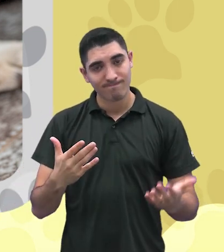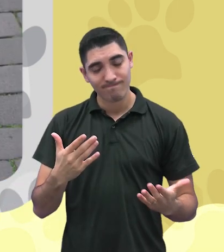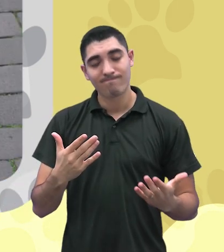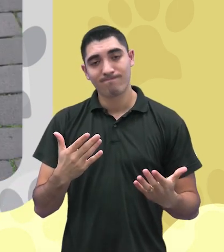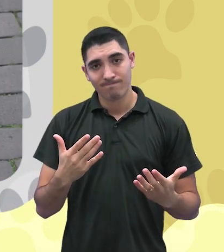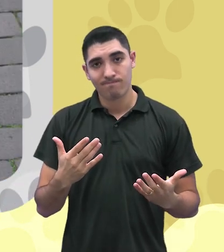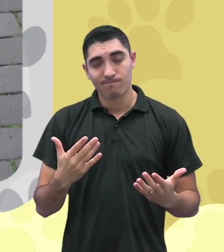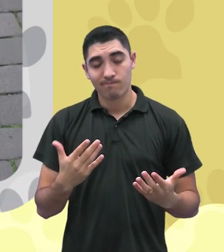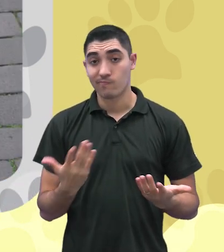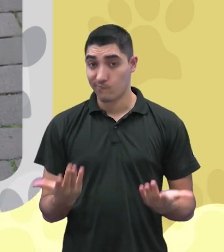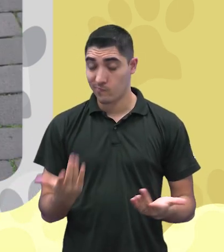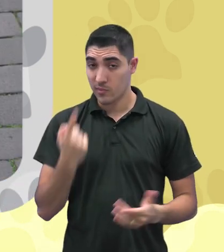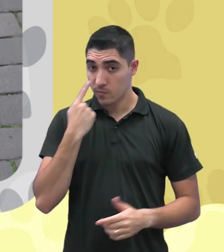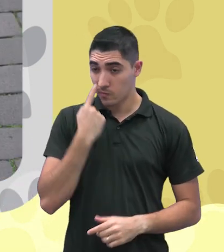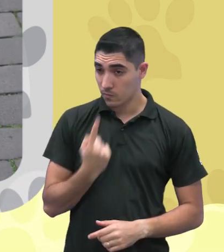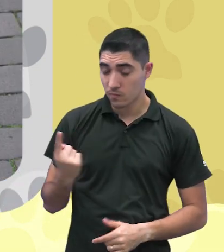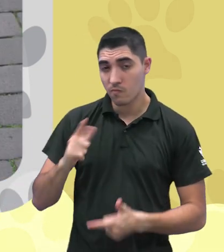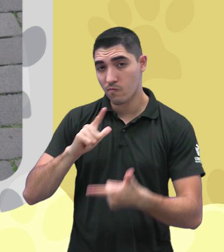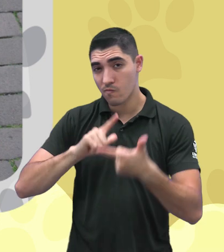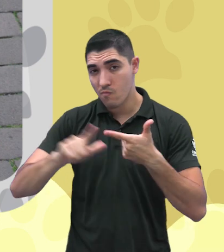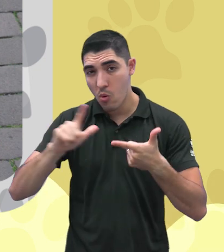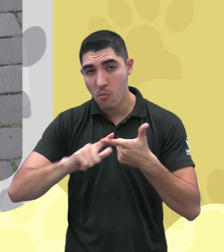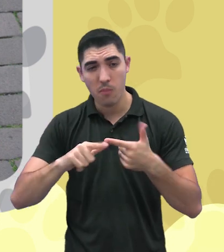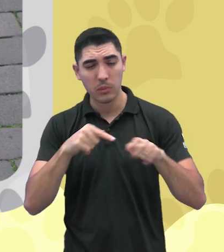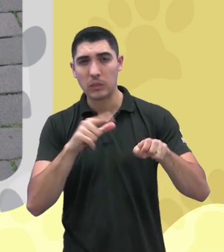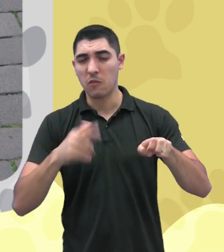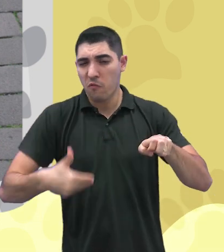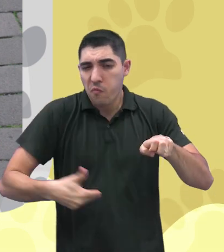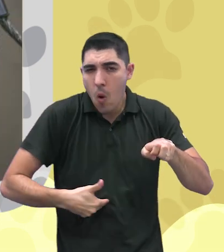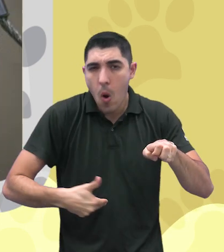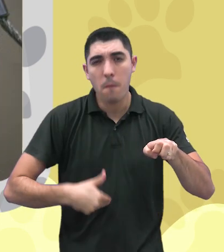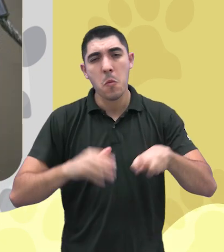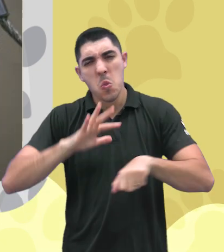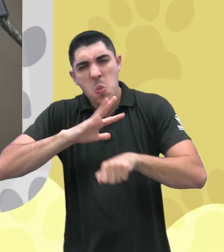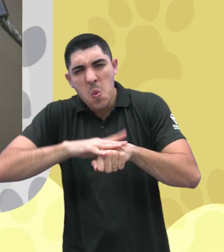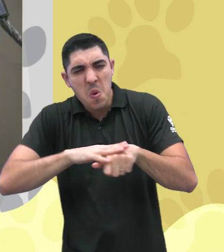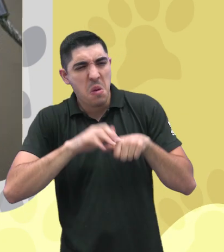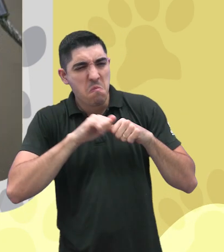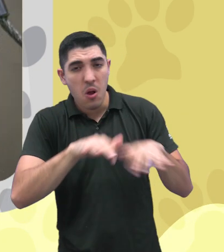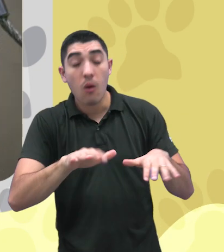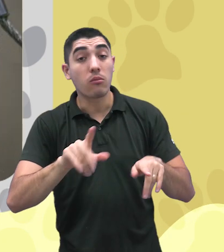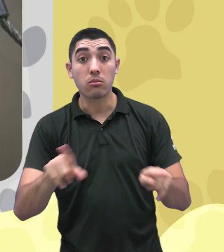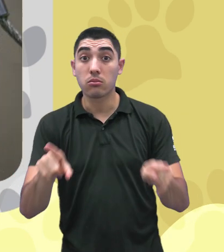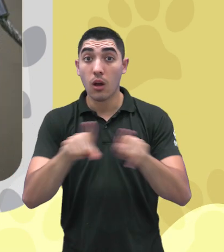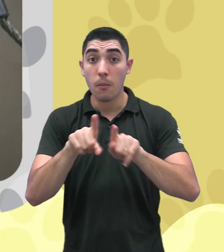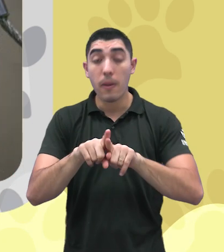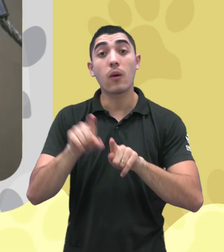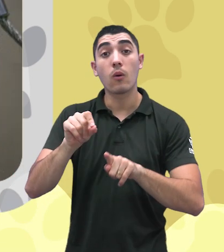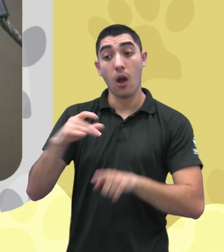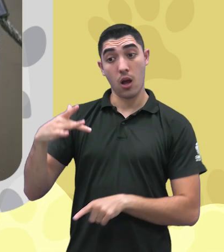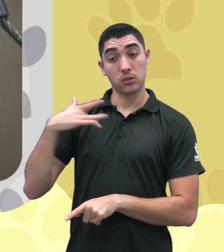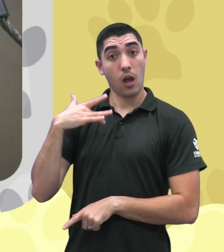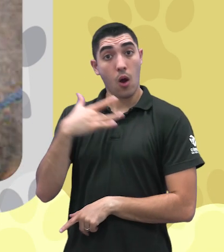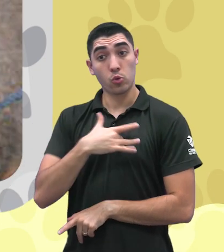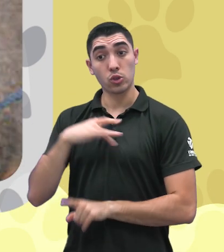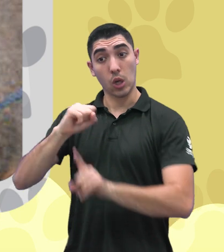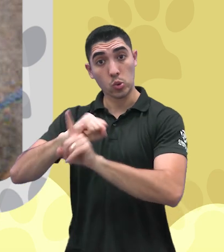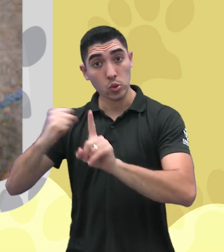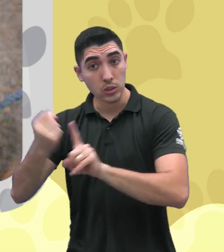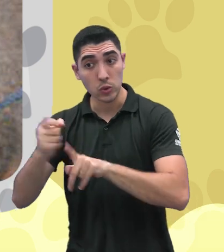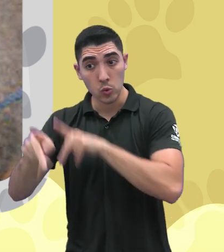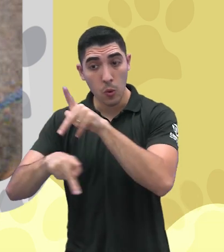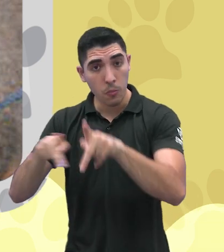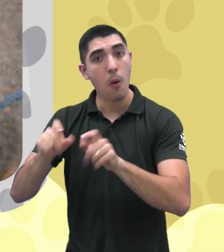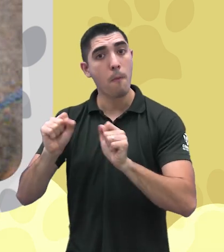realidade que não apenas expõe esses bichos a situações de fome e de doenças, mas também pode gerar impactos na saúde